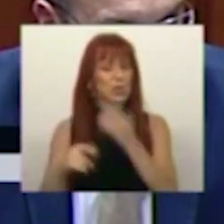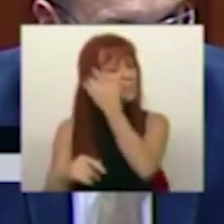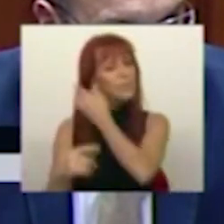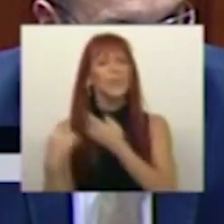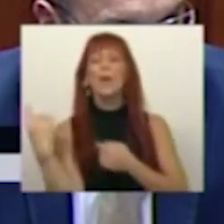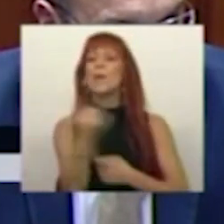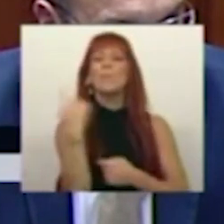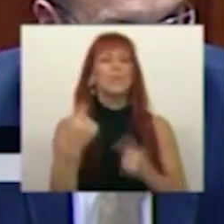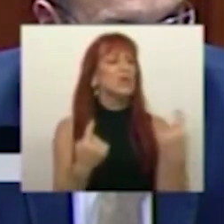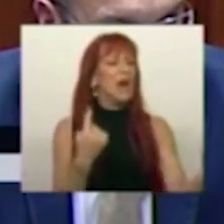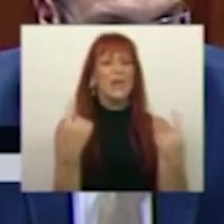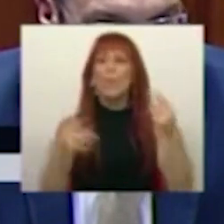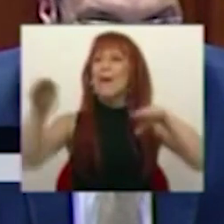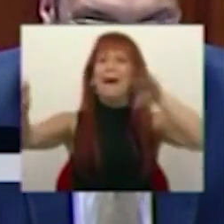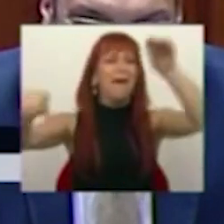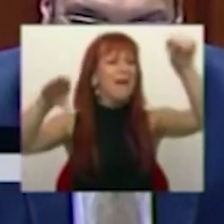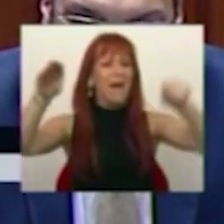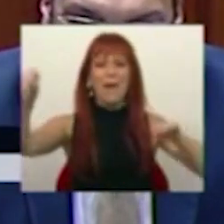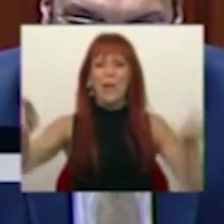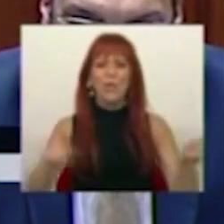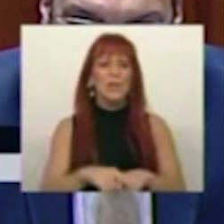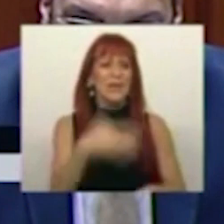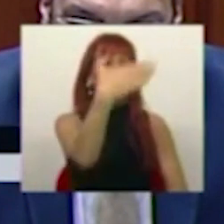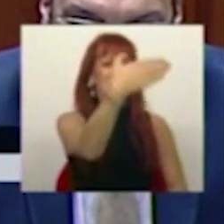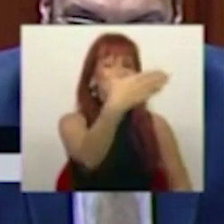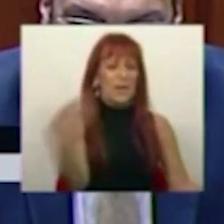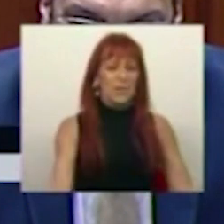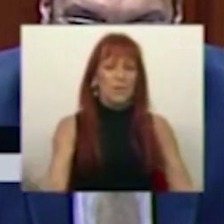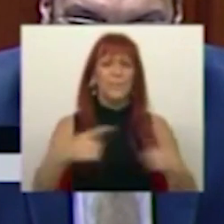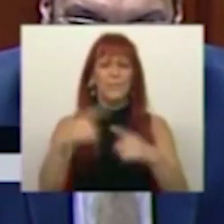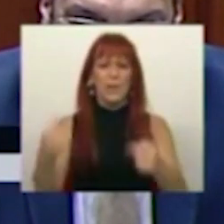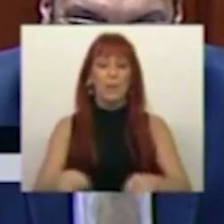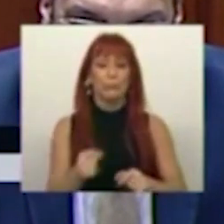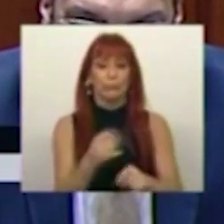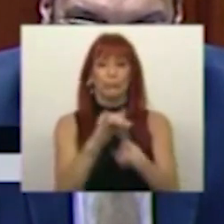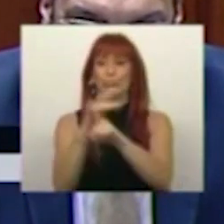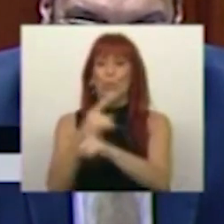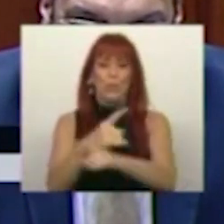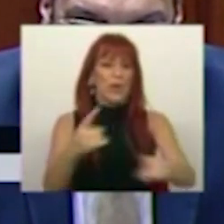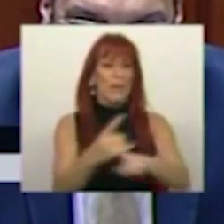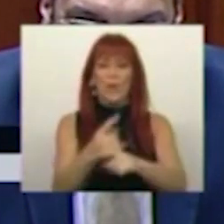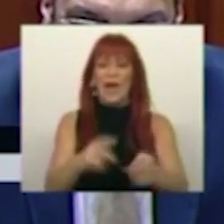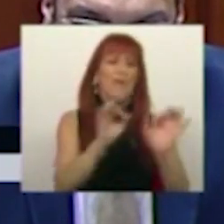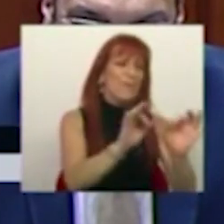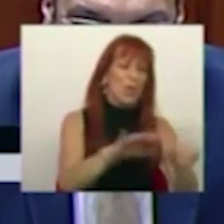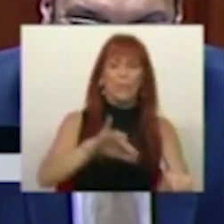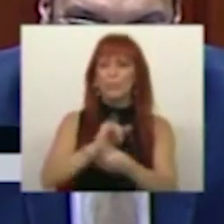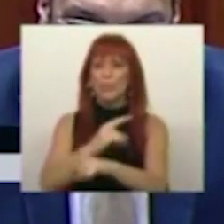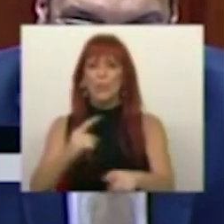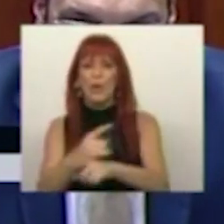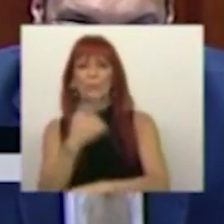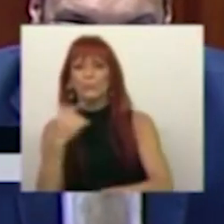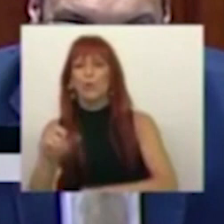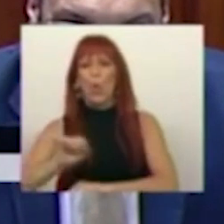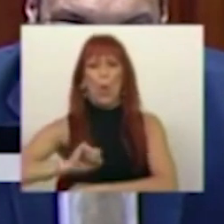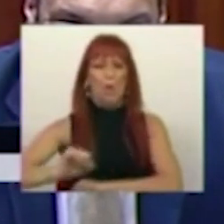todos, em cada uma das localizações, foram estudadas 17. Há múltiplas boas razões para ser a favor, múltiplas boas razões para